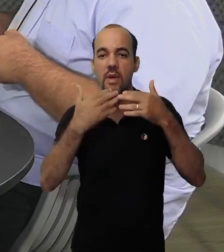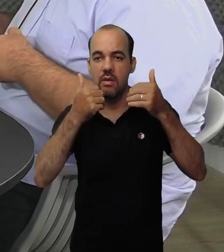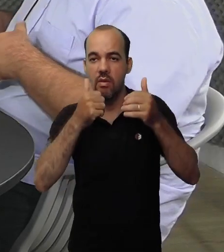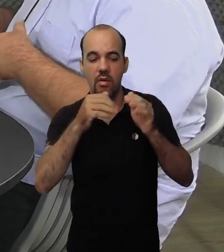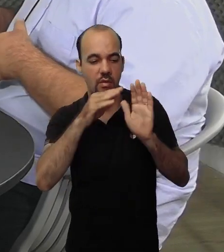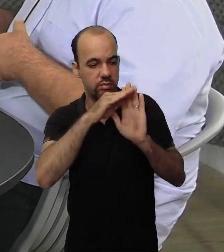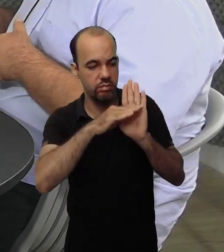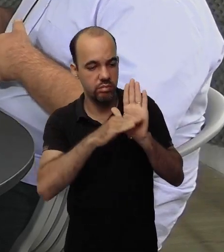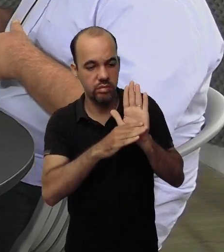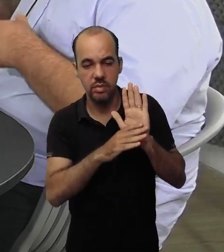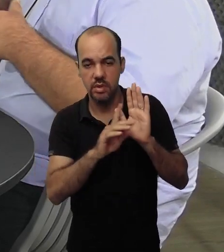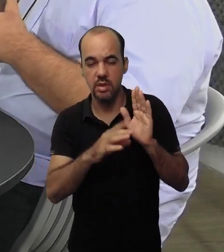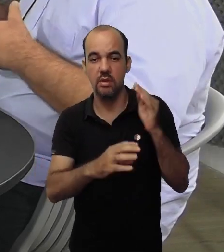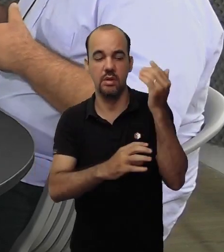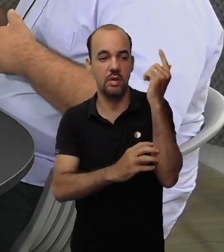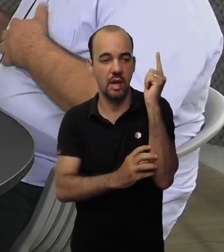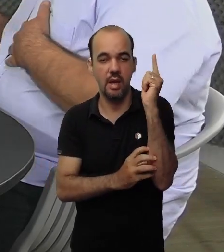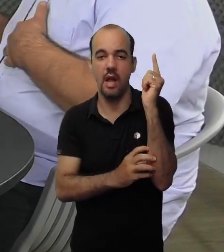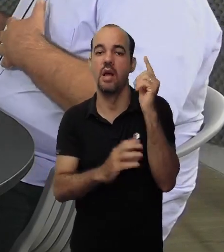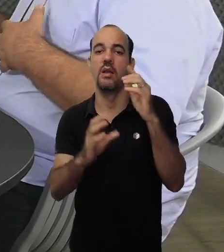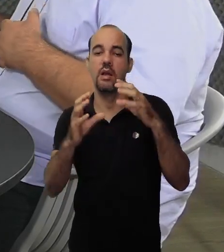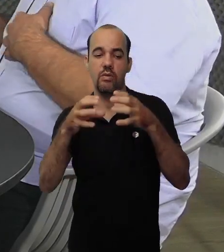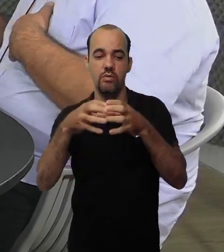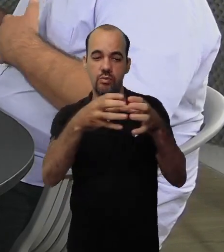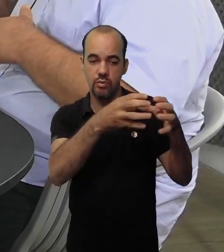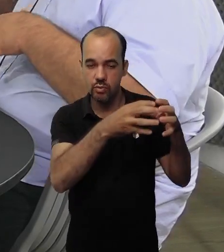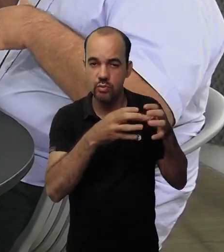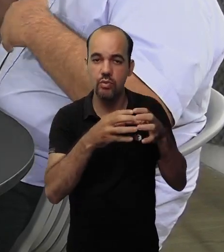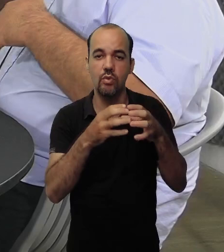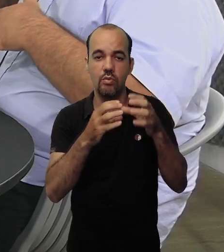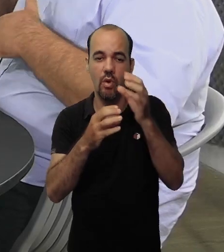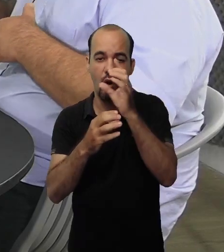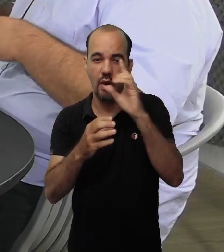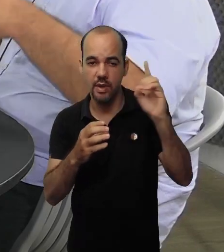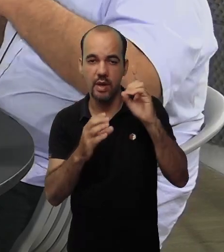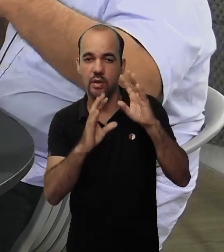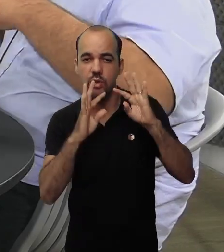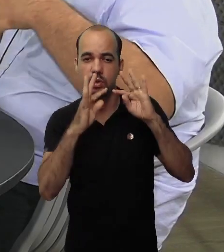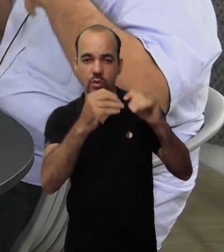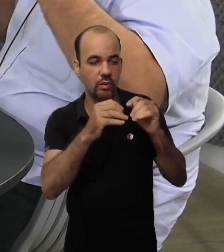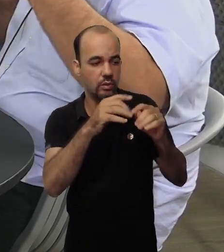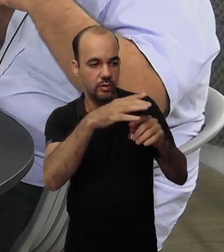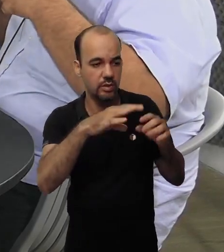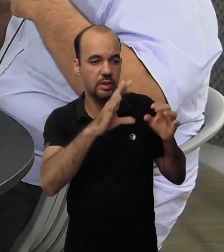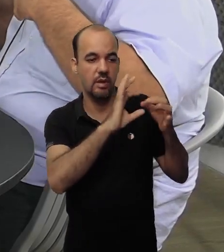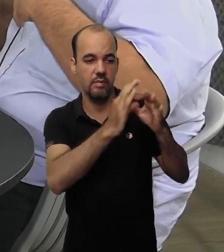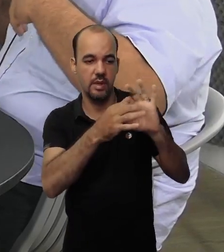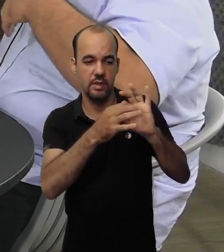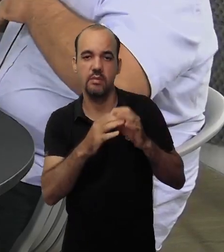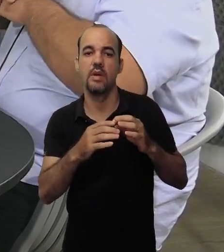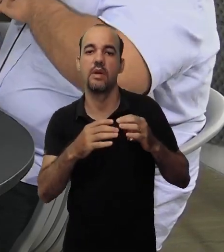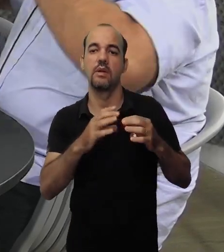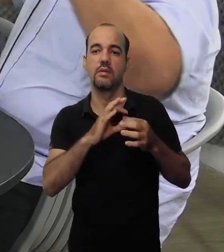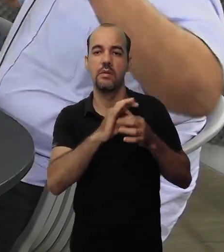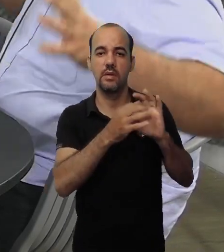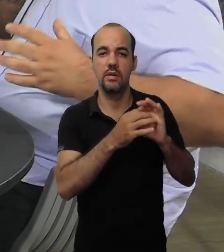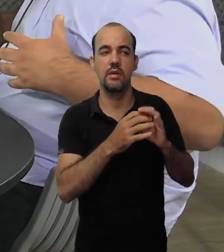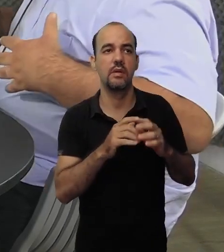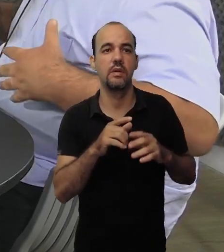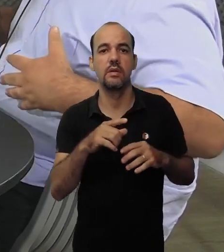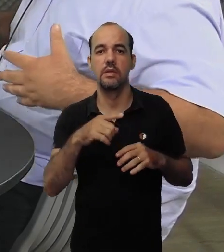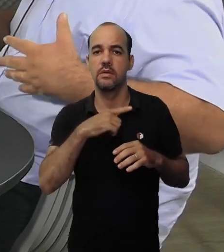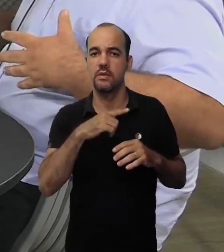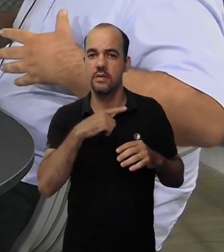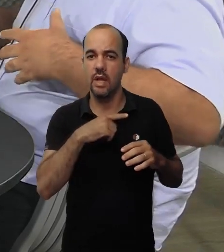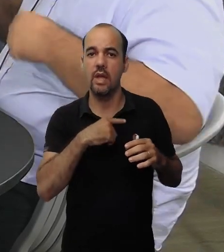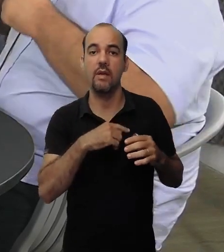rede na GRE, né? Sim. Então, todos os coordenadores... A gente ontem comentou, né? Que nós estávamos com umas 10 ações rodando